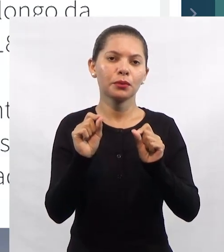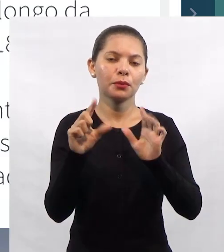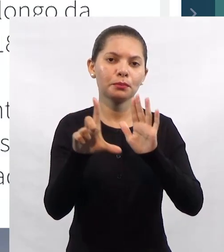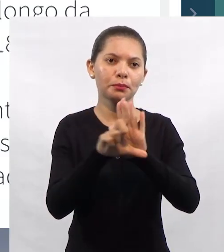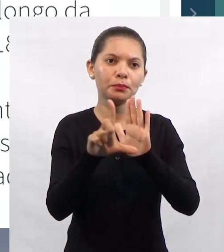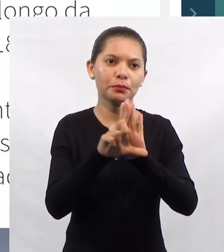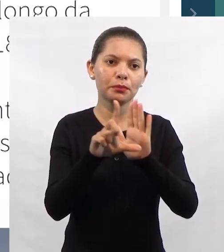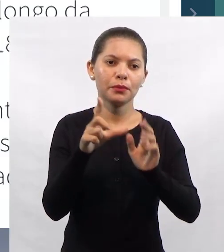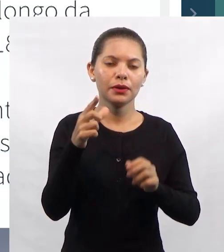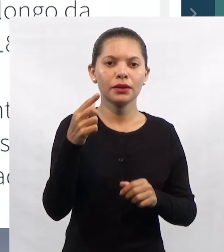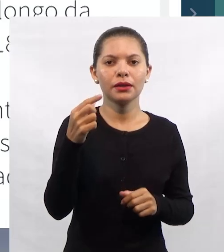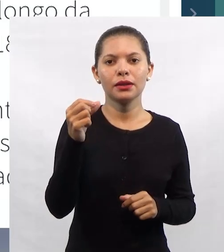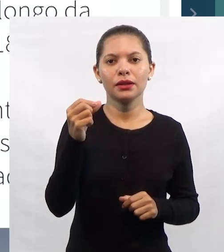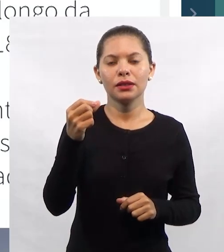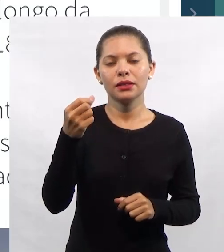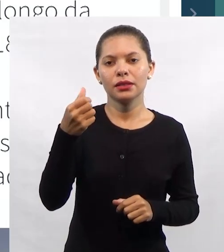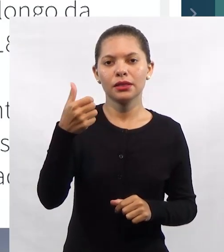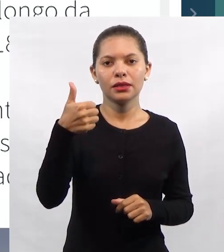pela Lei